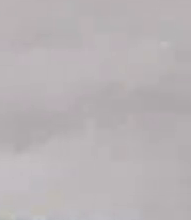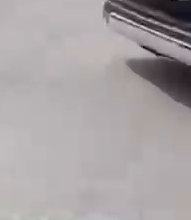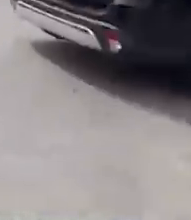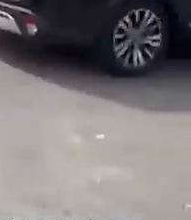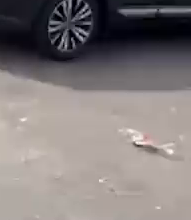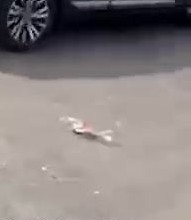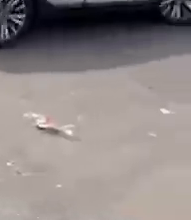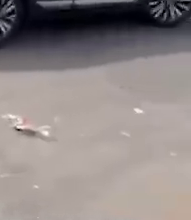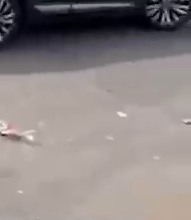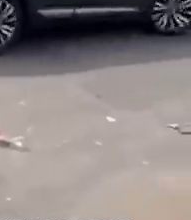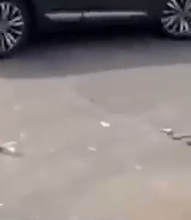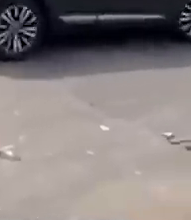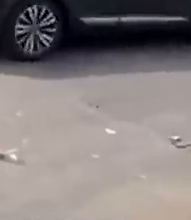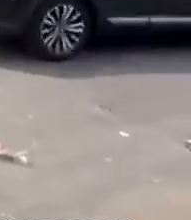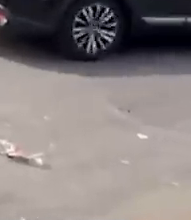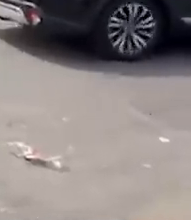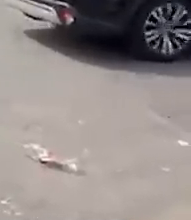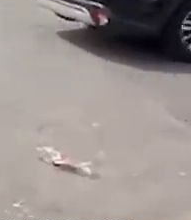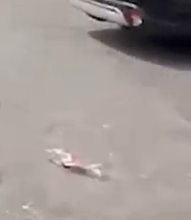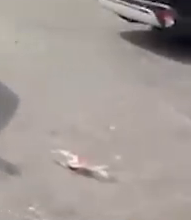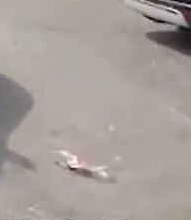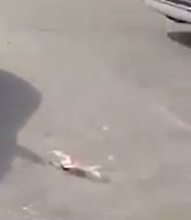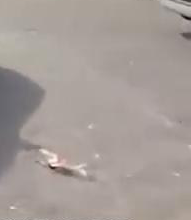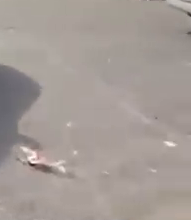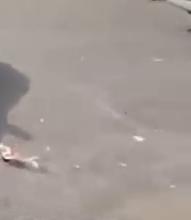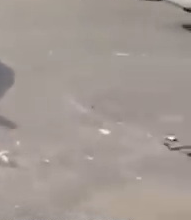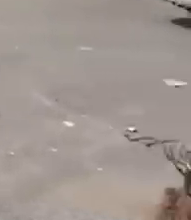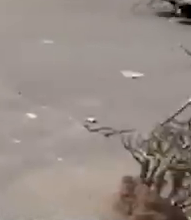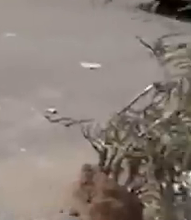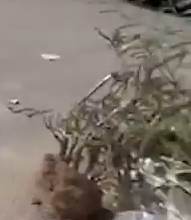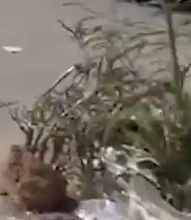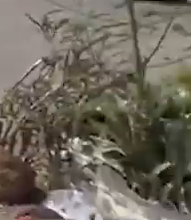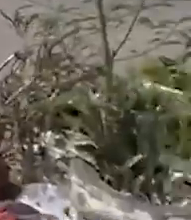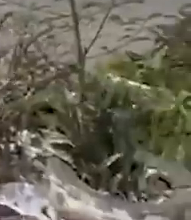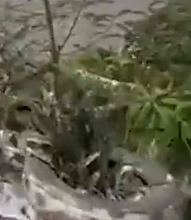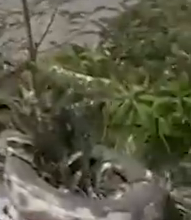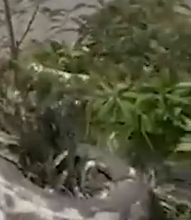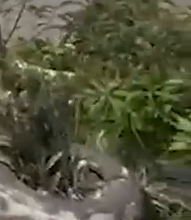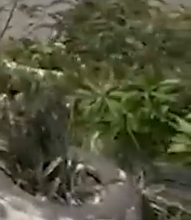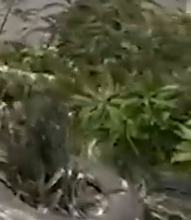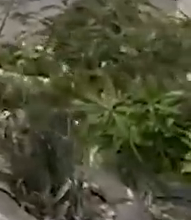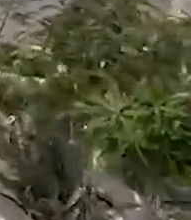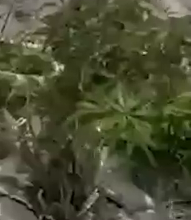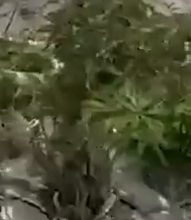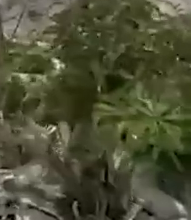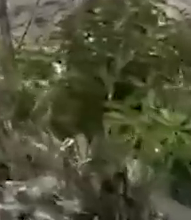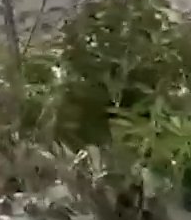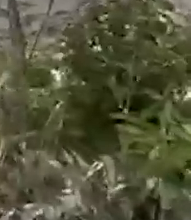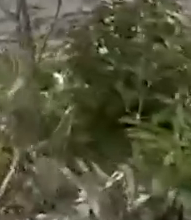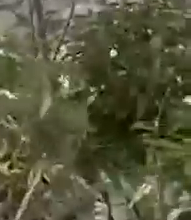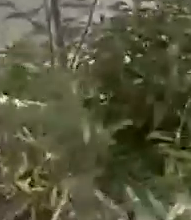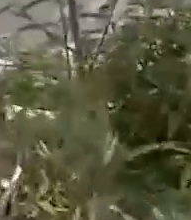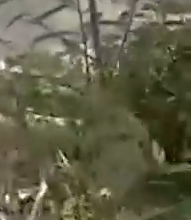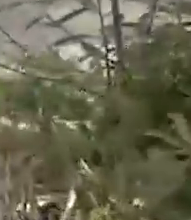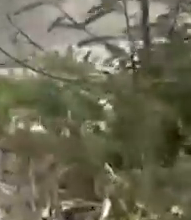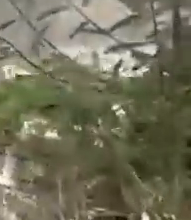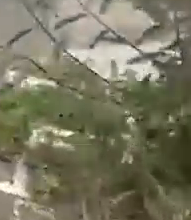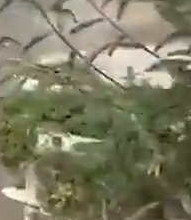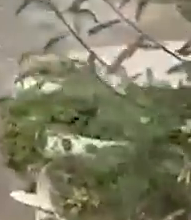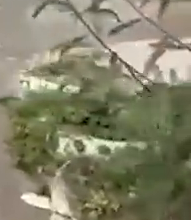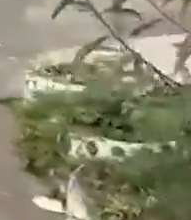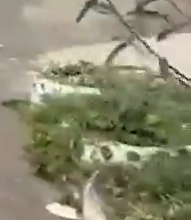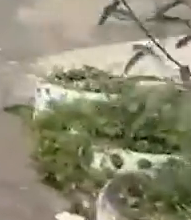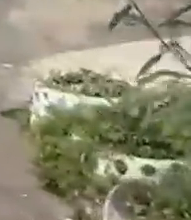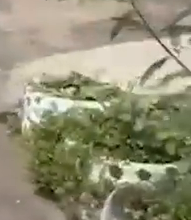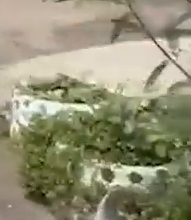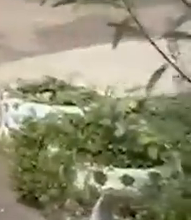Gostaria de saber quais lideranças são essas? Lideranças do tráfico? É óbvio que